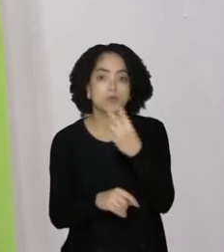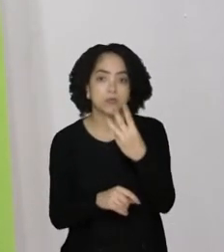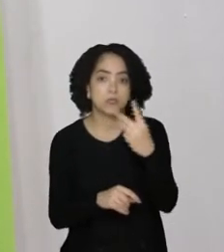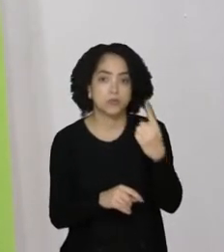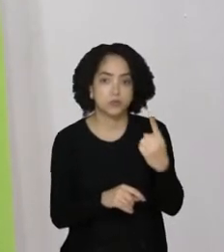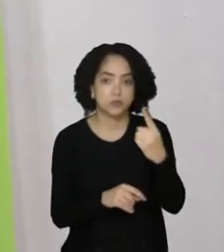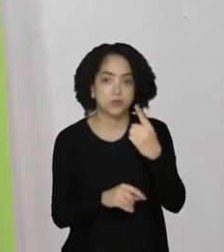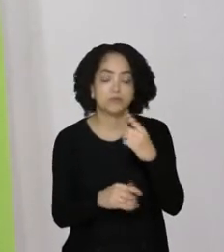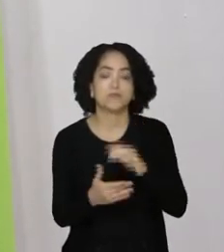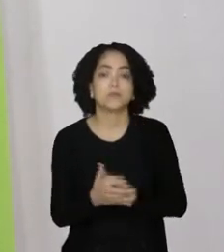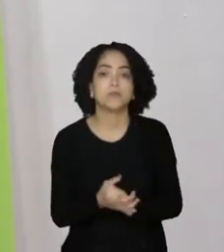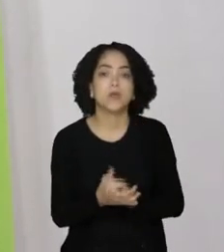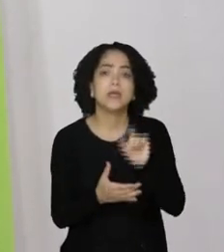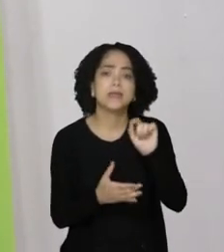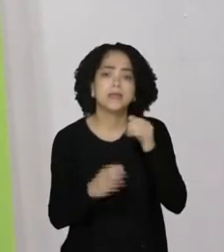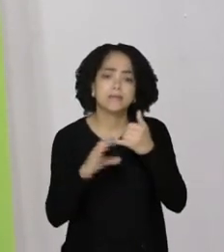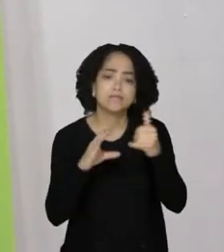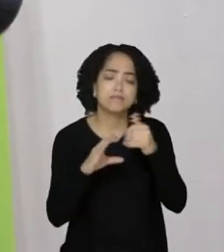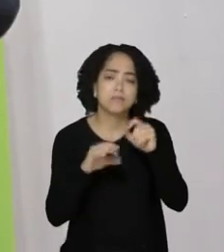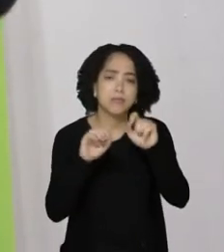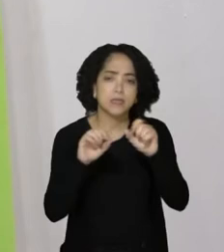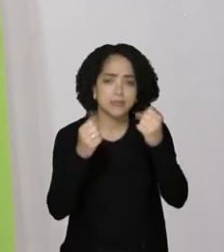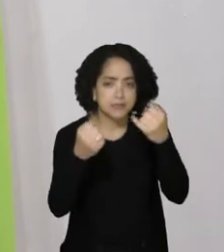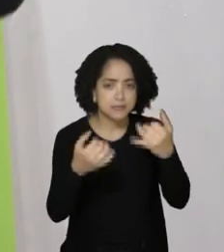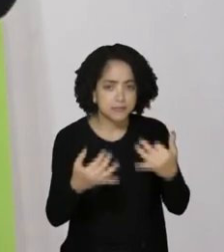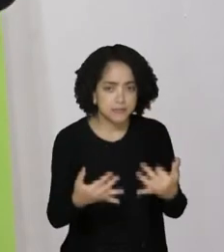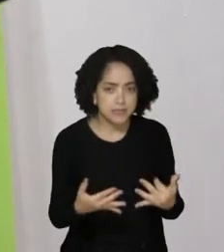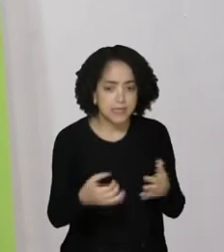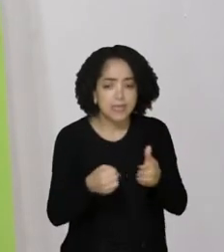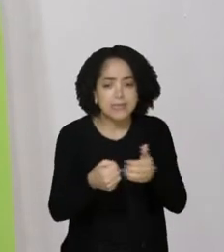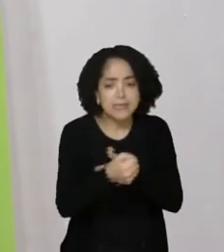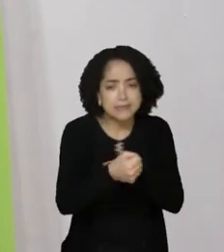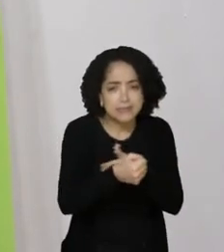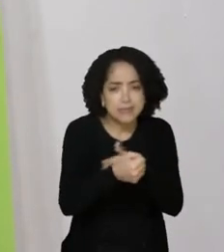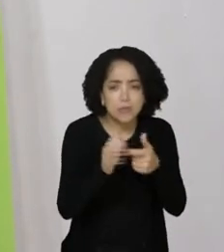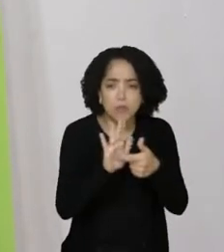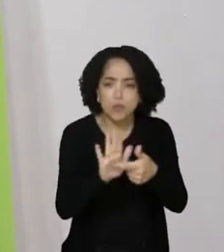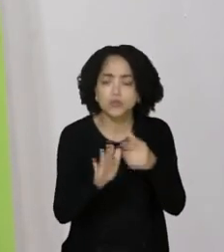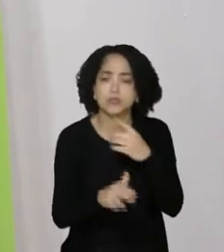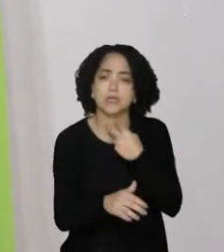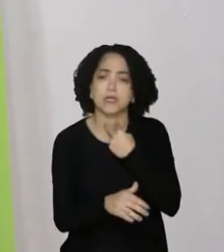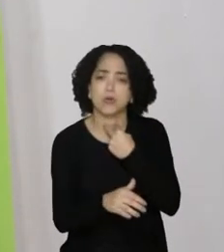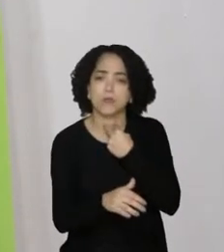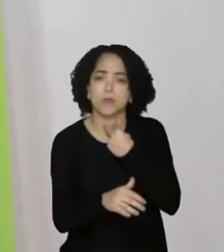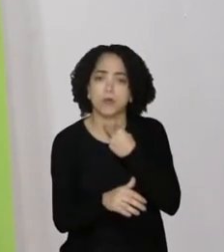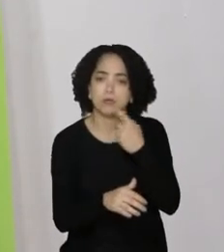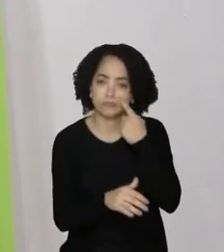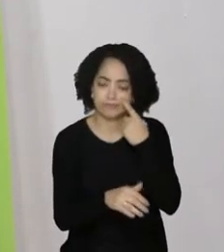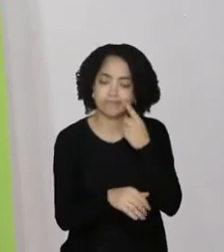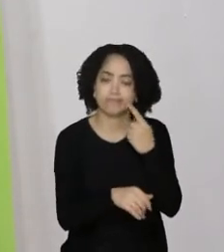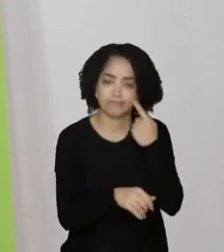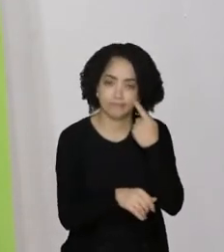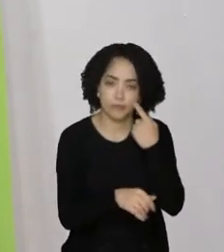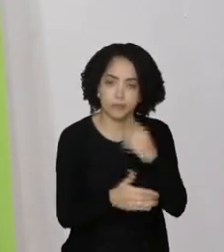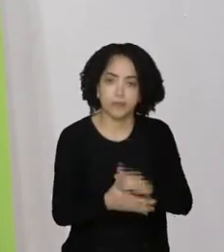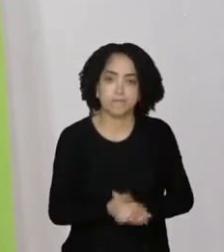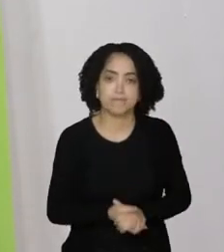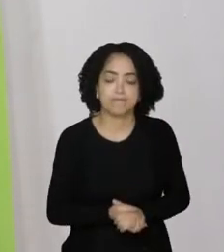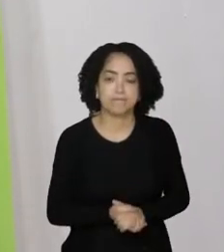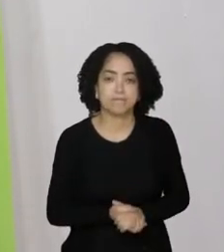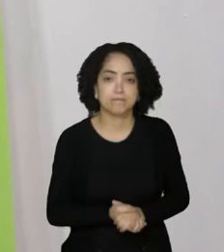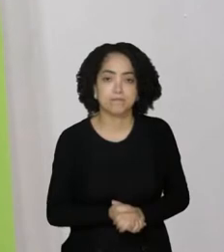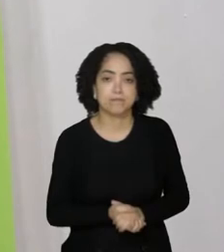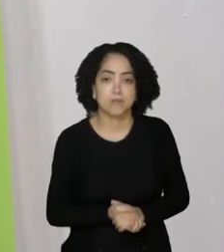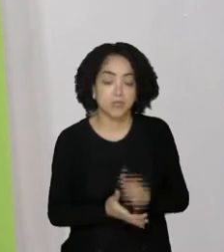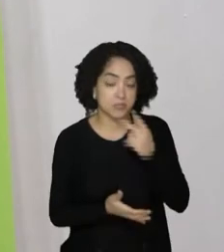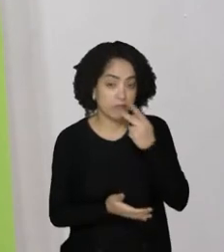que a Celesc está dizendo que é segredo que não pode mostrar que não pode mostrar Mostra aí eles estão dizendo que não pode